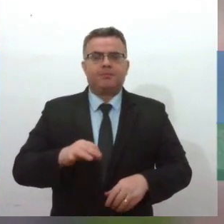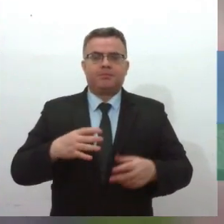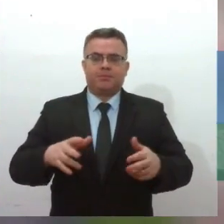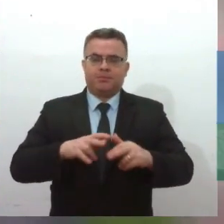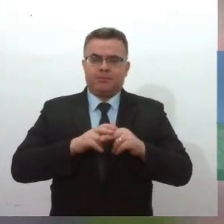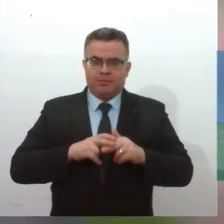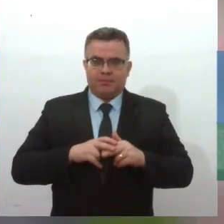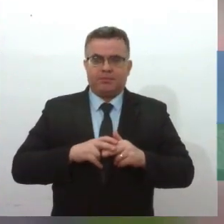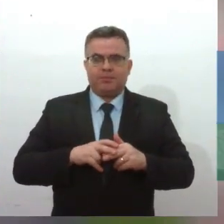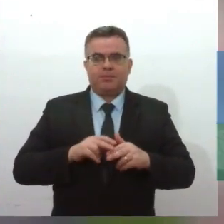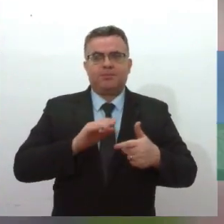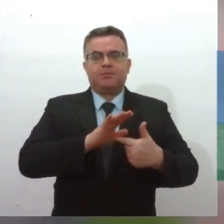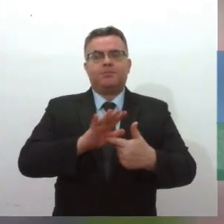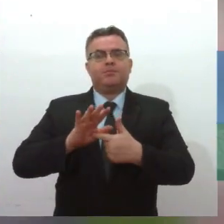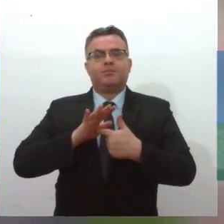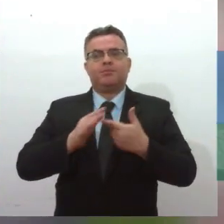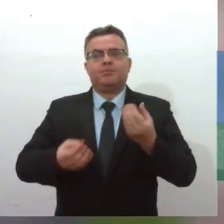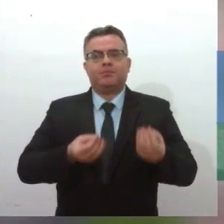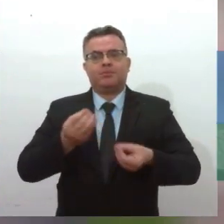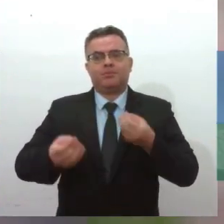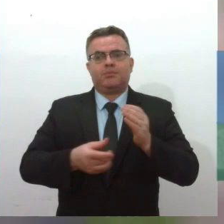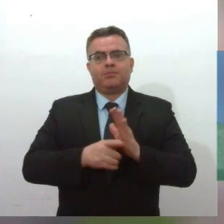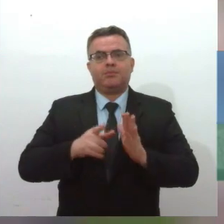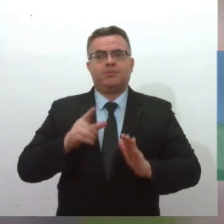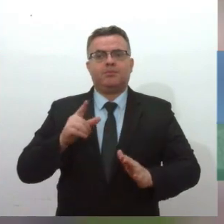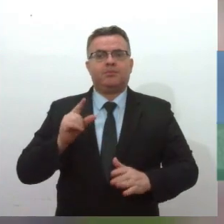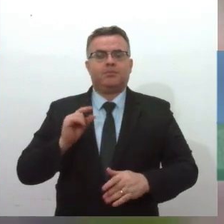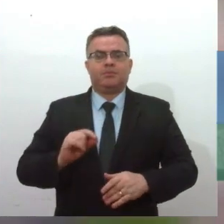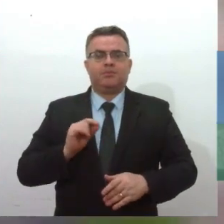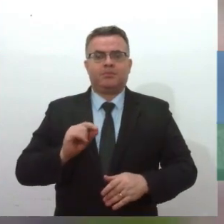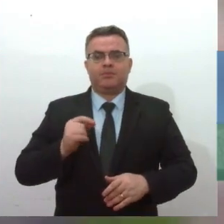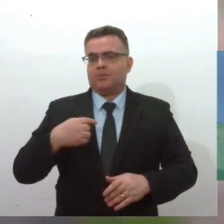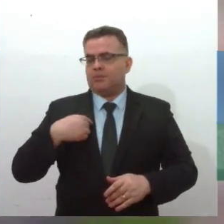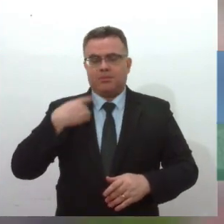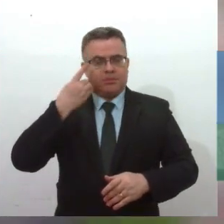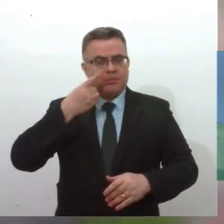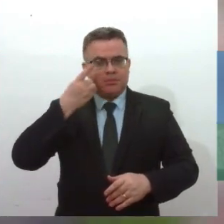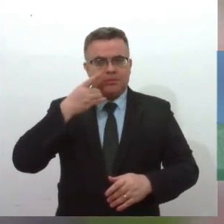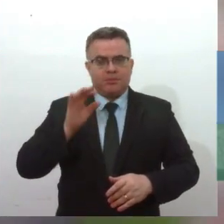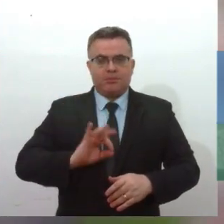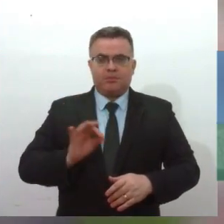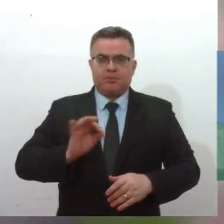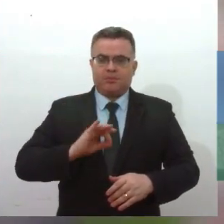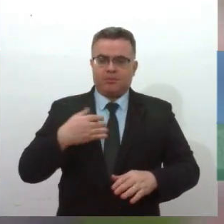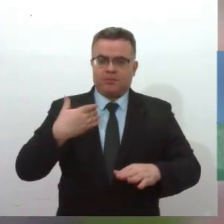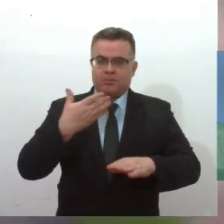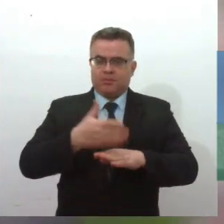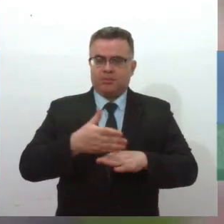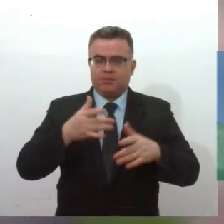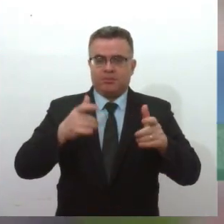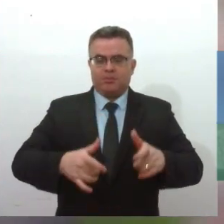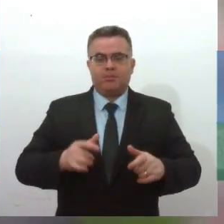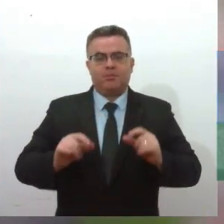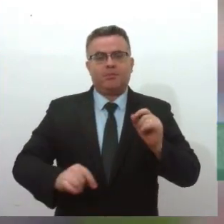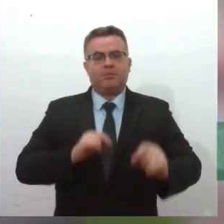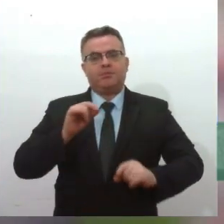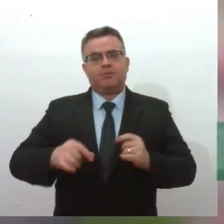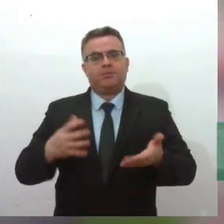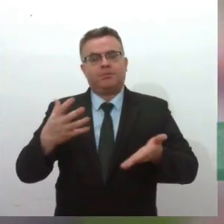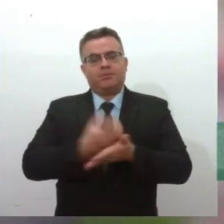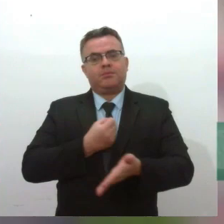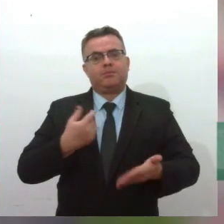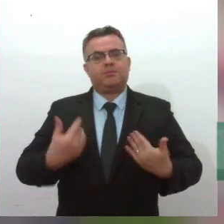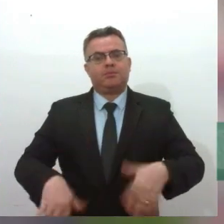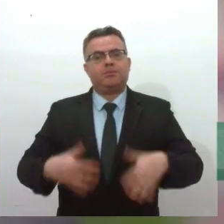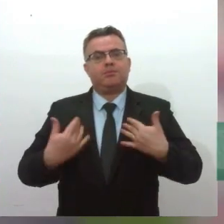Inclusive eu Antigamente eu não era nem parlamentar eu cheguei aí ao centro de controle Zon nor de Aracaju para salvar animais que